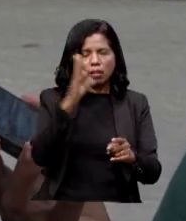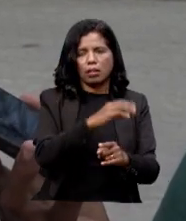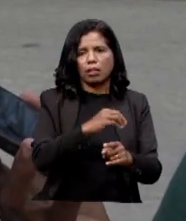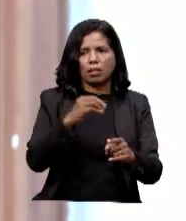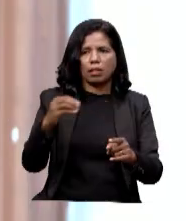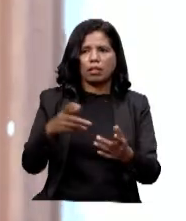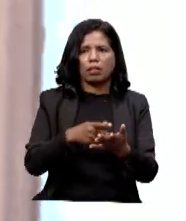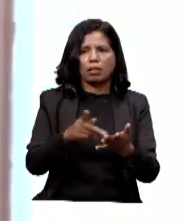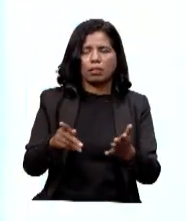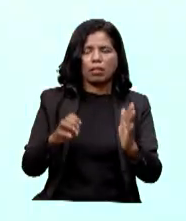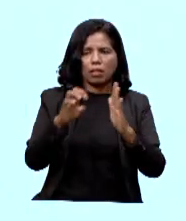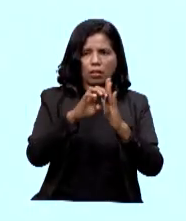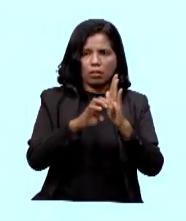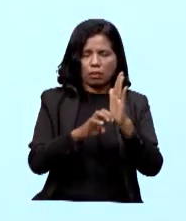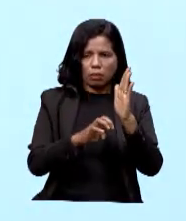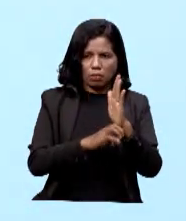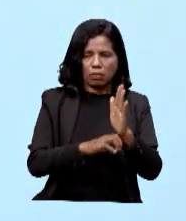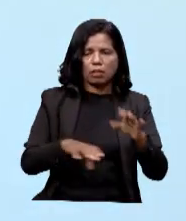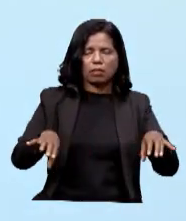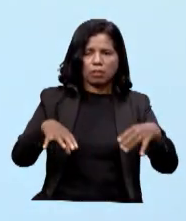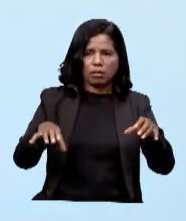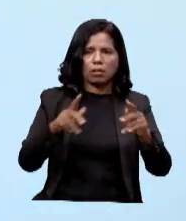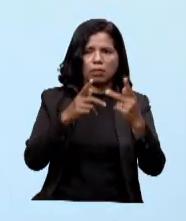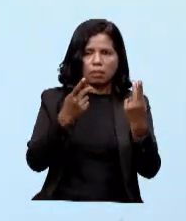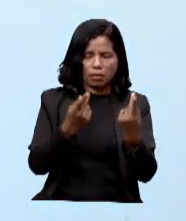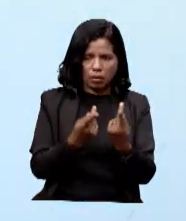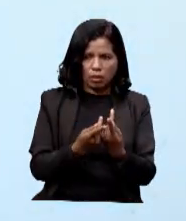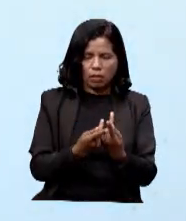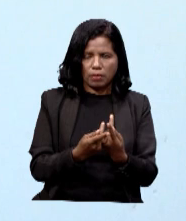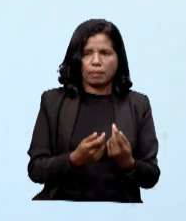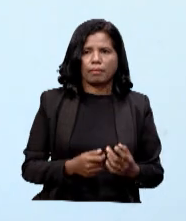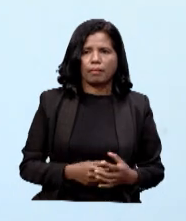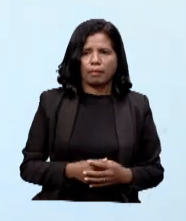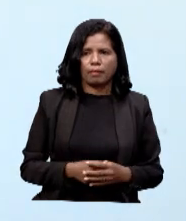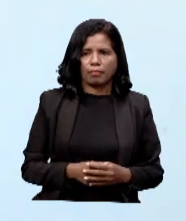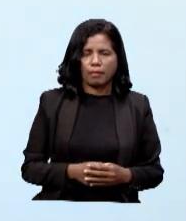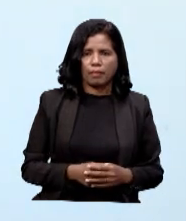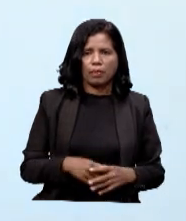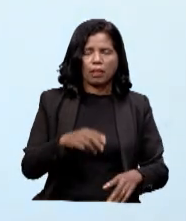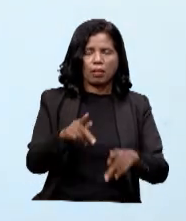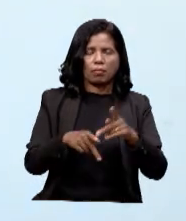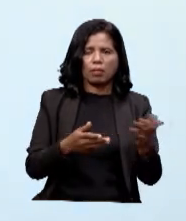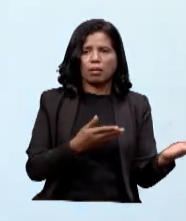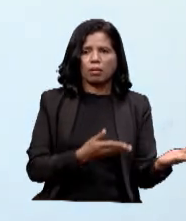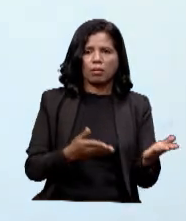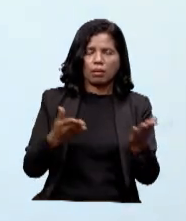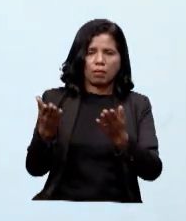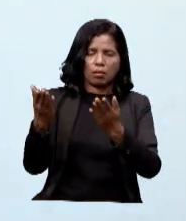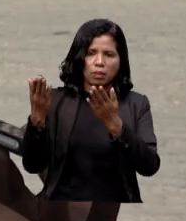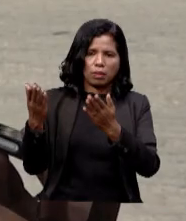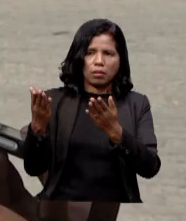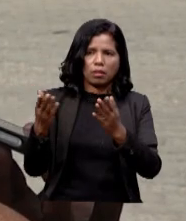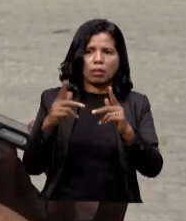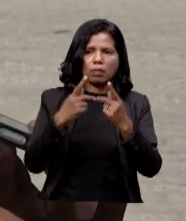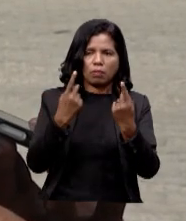manobra russinha estrutura, nem bem serviço e a companhia Bedford nem alaram. É uma vez que vai estar o cupom, minha tem celular e cupom,